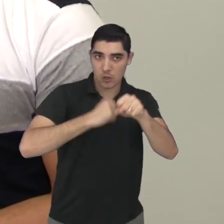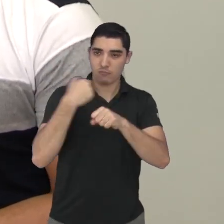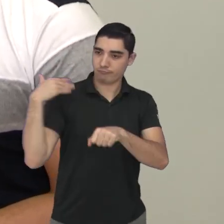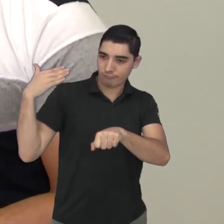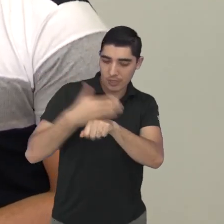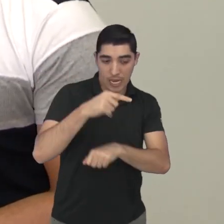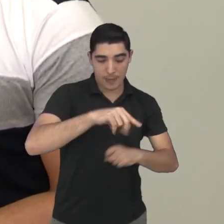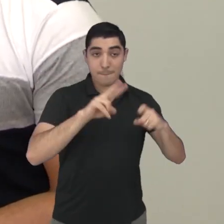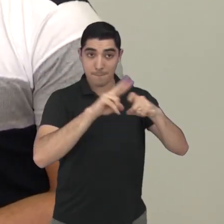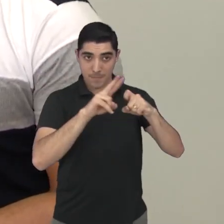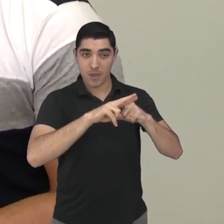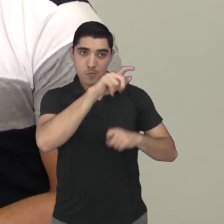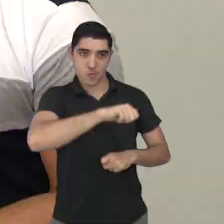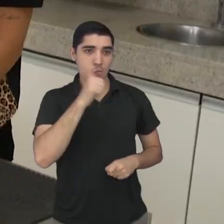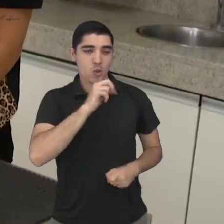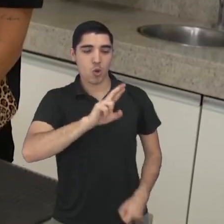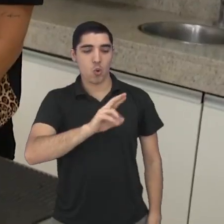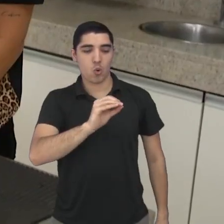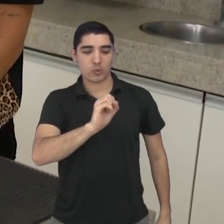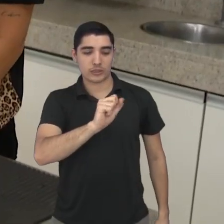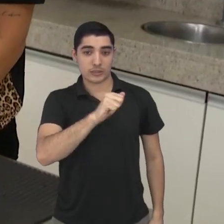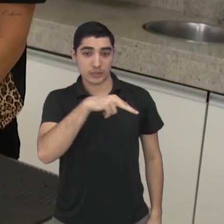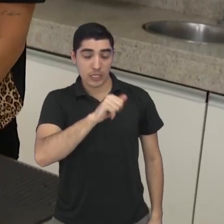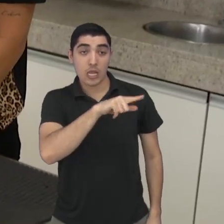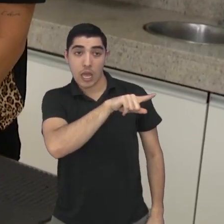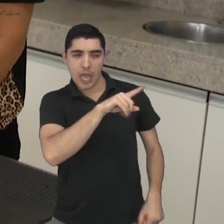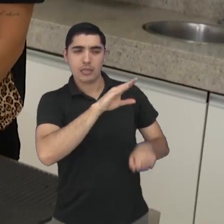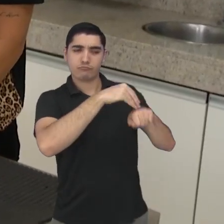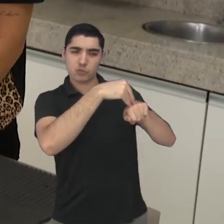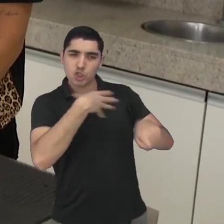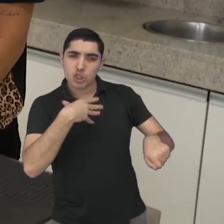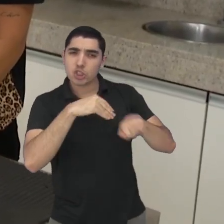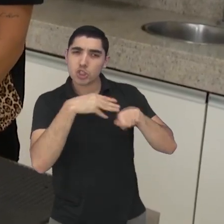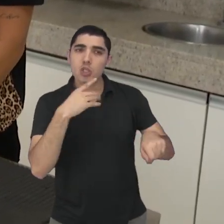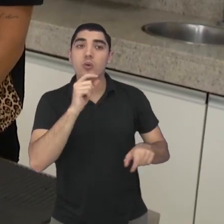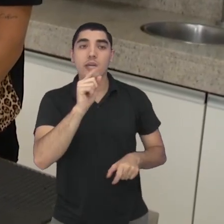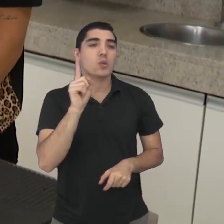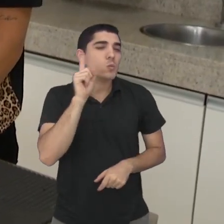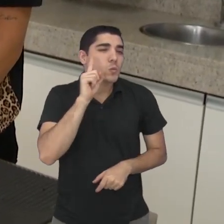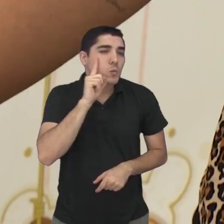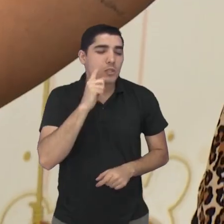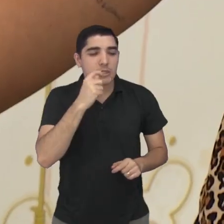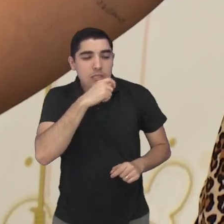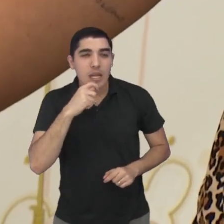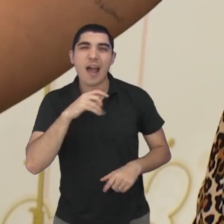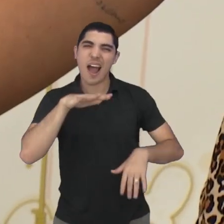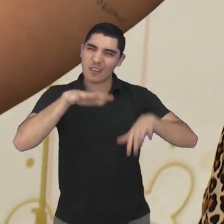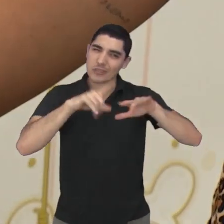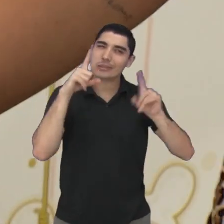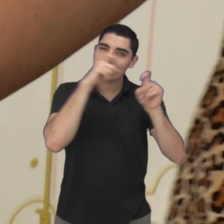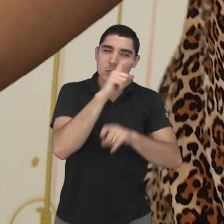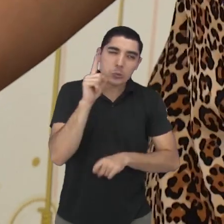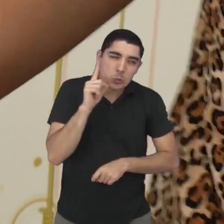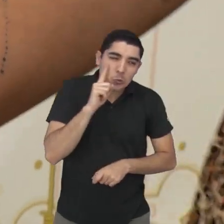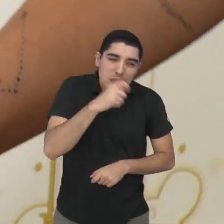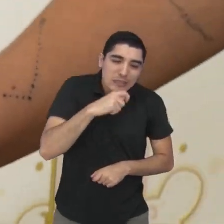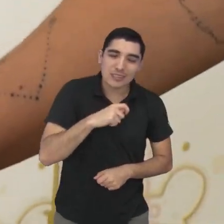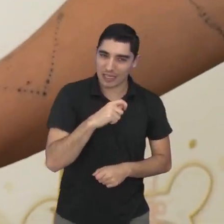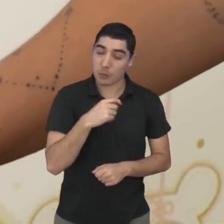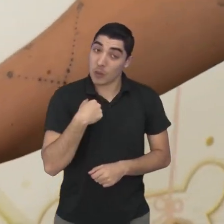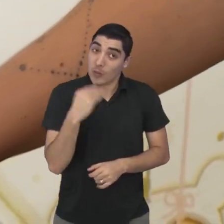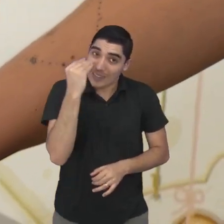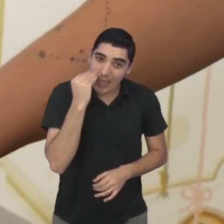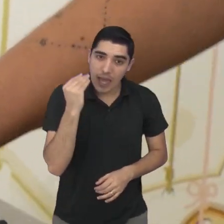Rosana, então ela faz a limpeza, ela indica a escovação, né, se possível diária com ele. É um pouco difícil, mas a gente tenta.